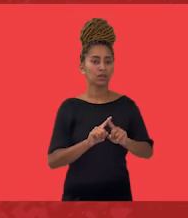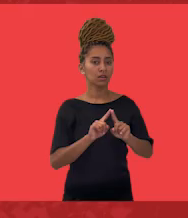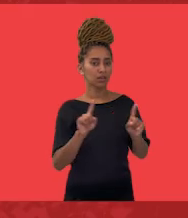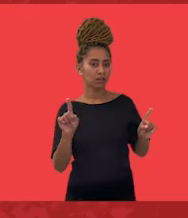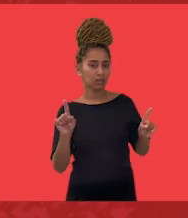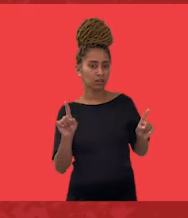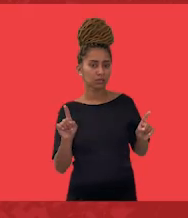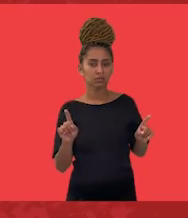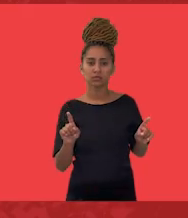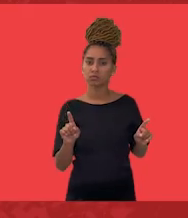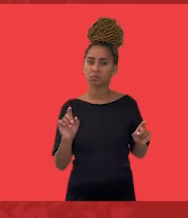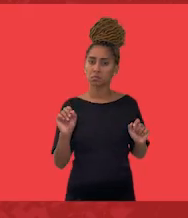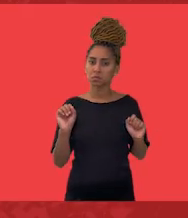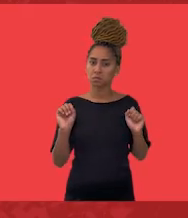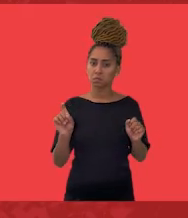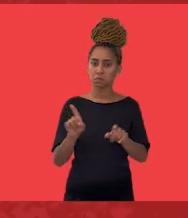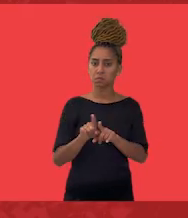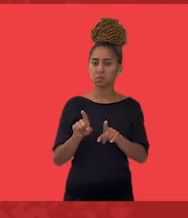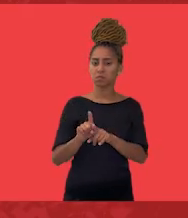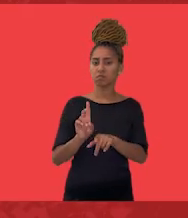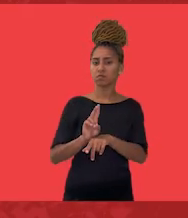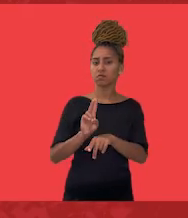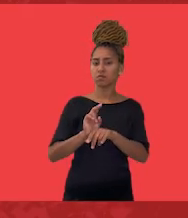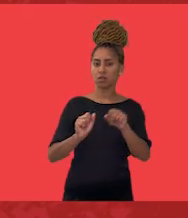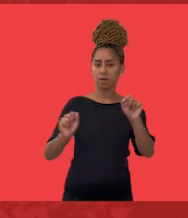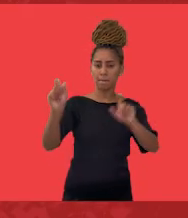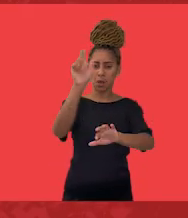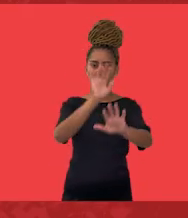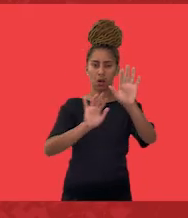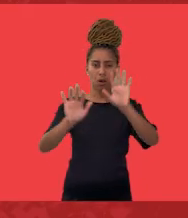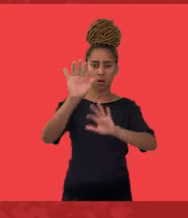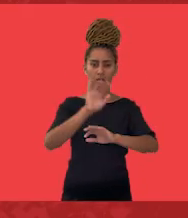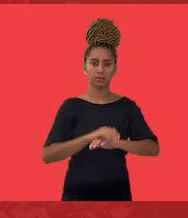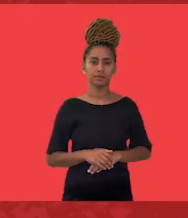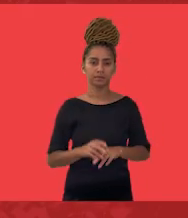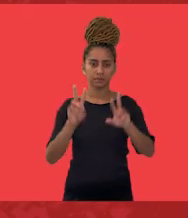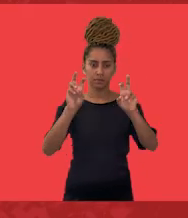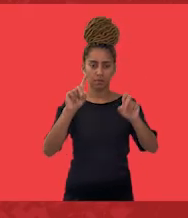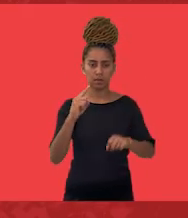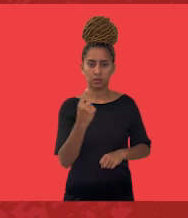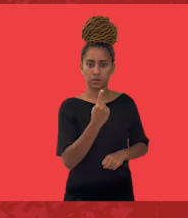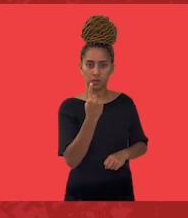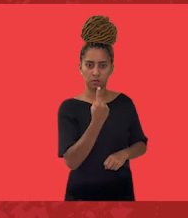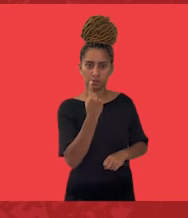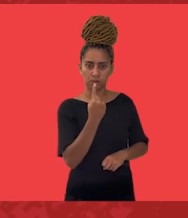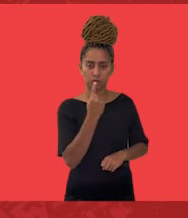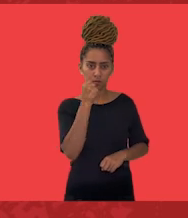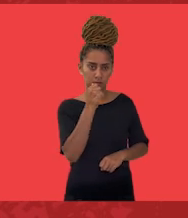Fecha olhos, tapa nariz, espera passar. Finca os pés no